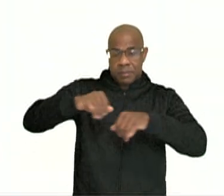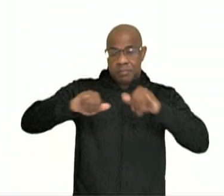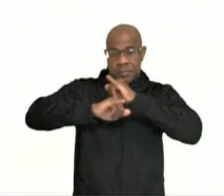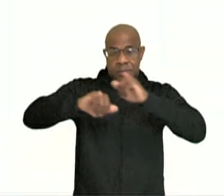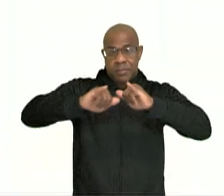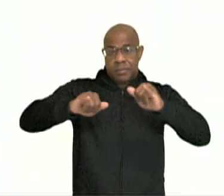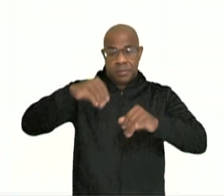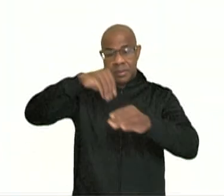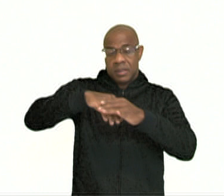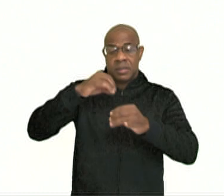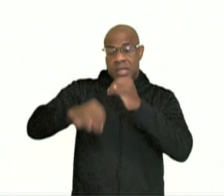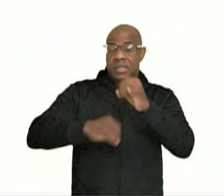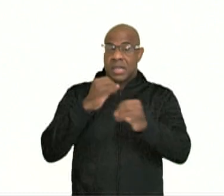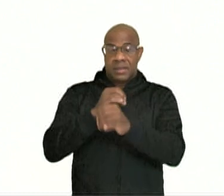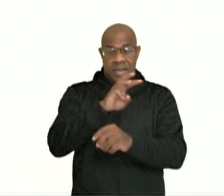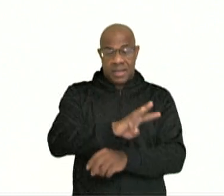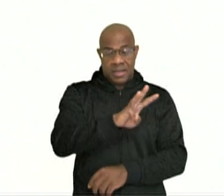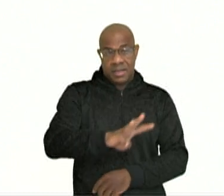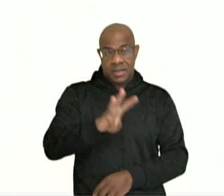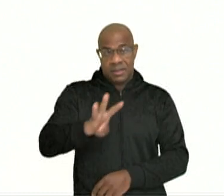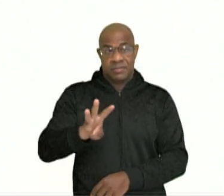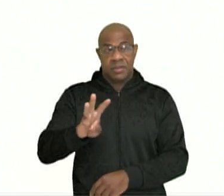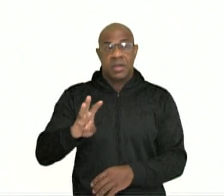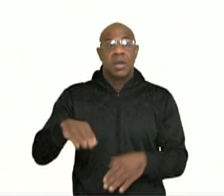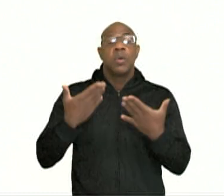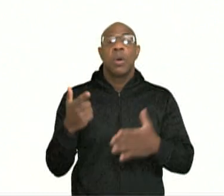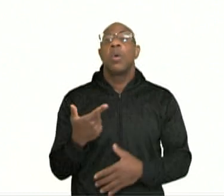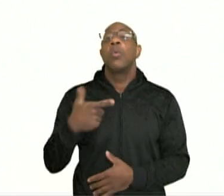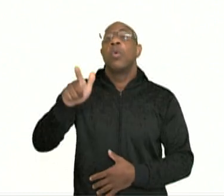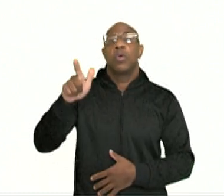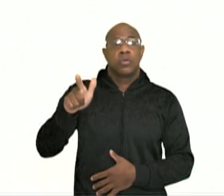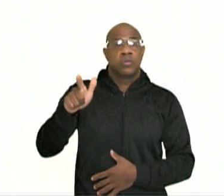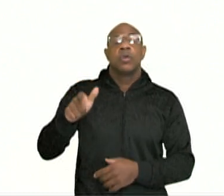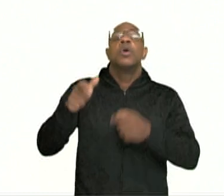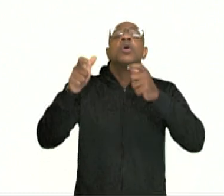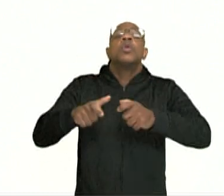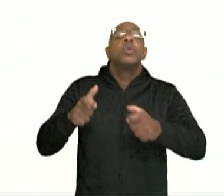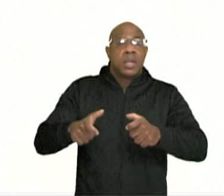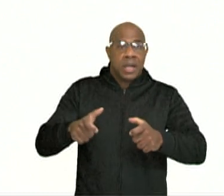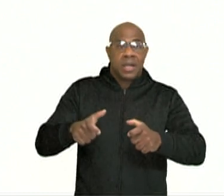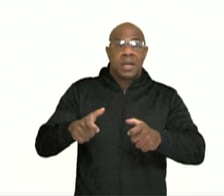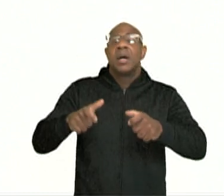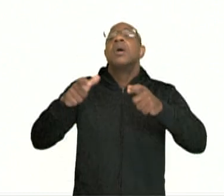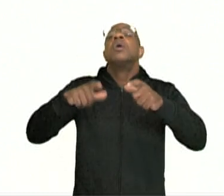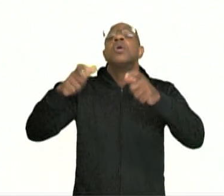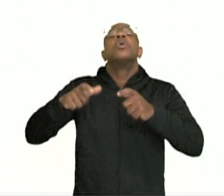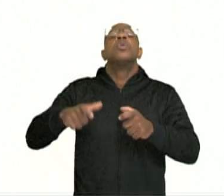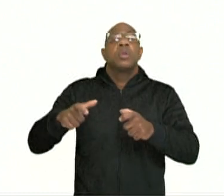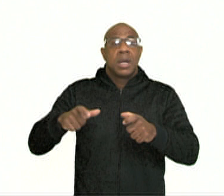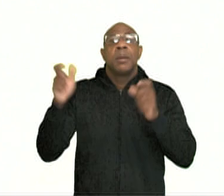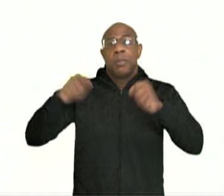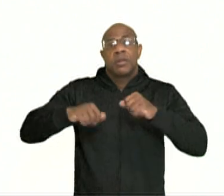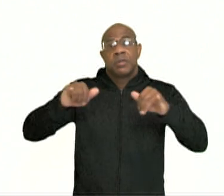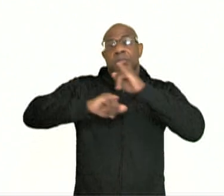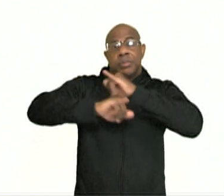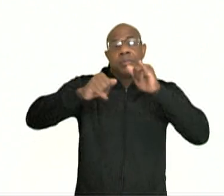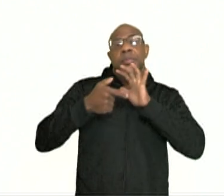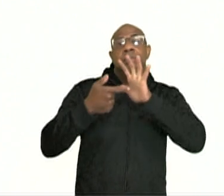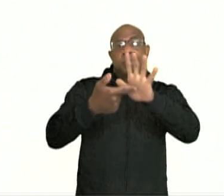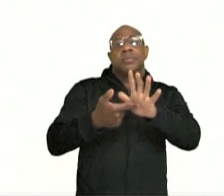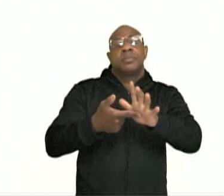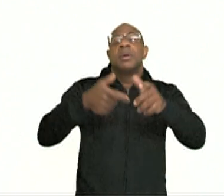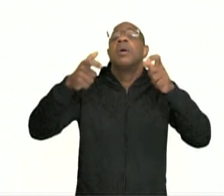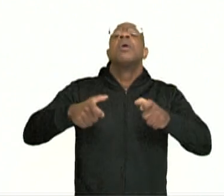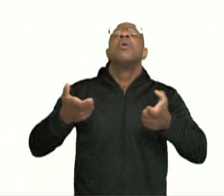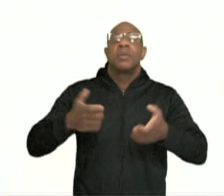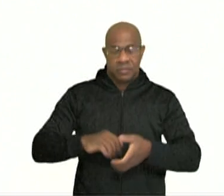na internet, certo? Em quais outros suportes, então, ou meios locais, ela poderia ter sido